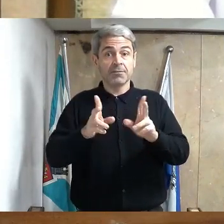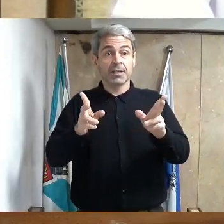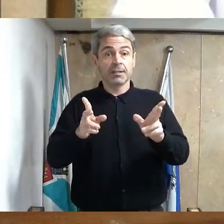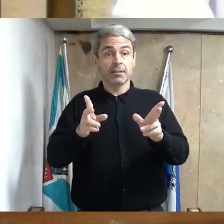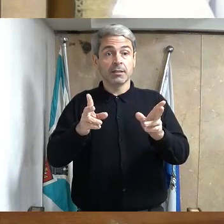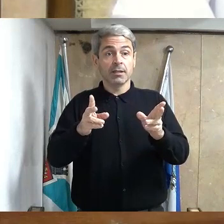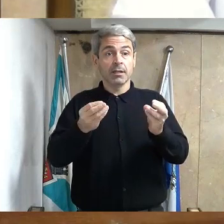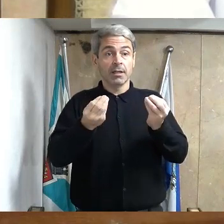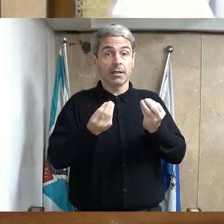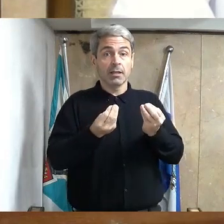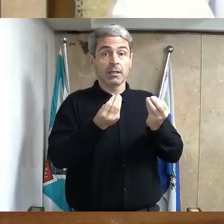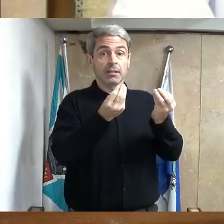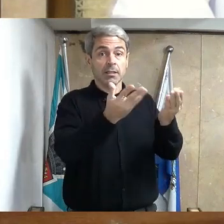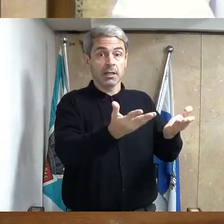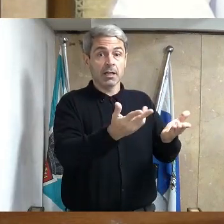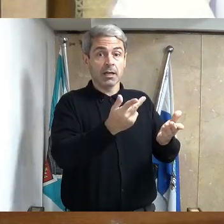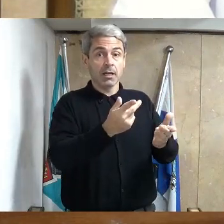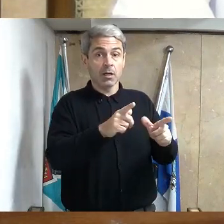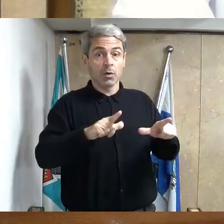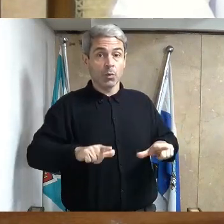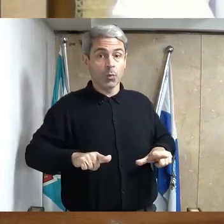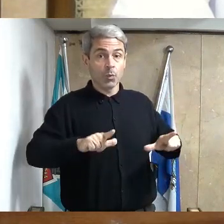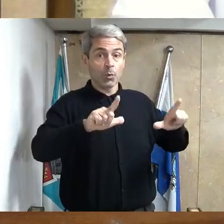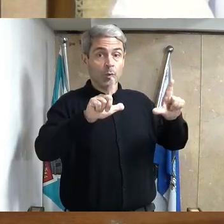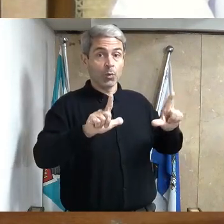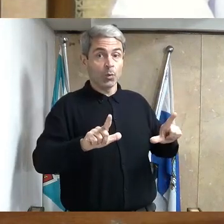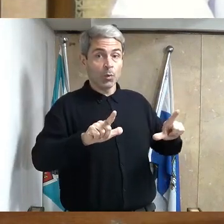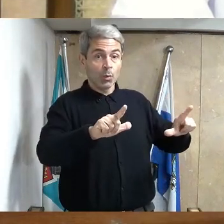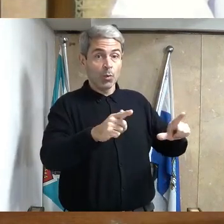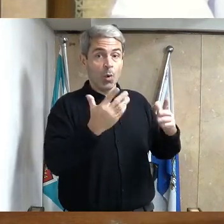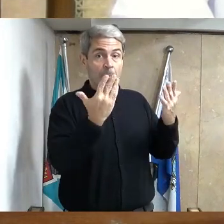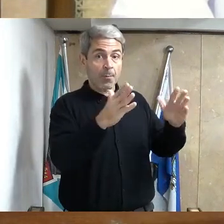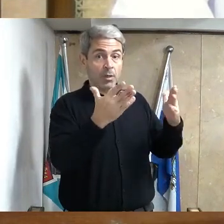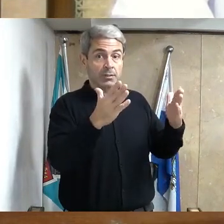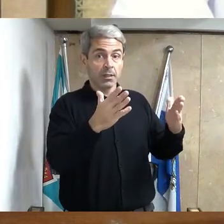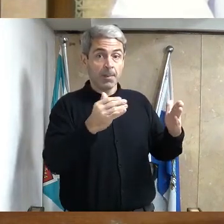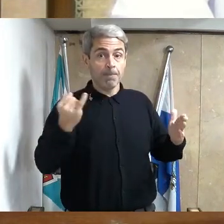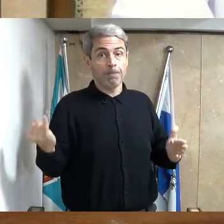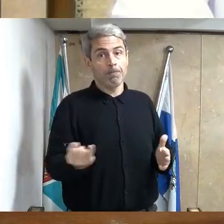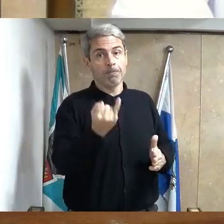entregar uma das moções mais importantes desta casa.